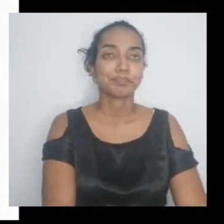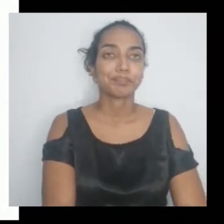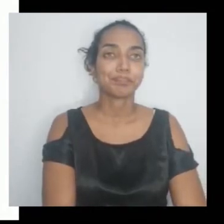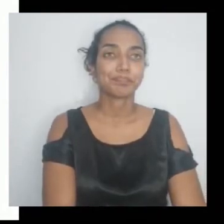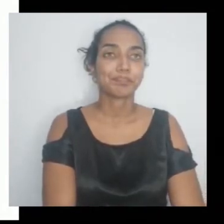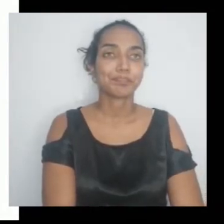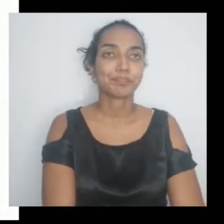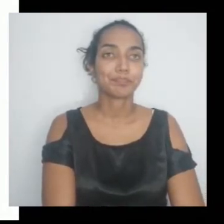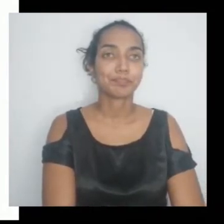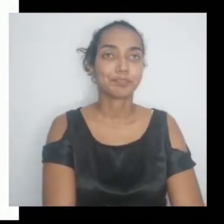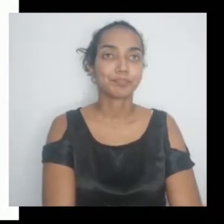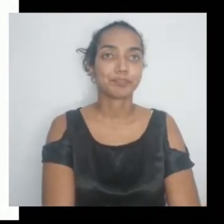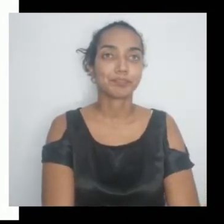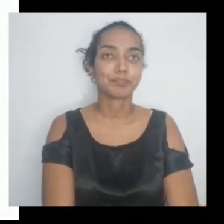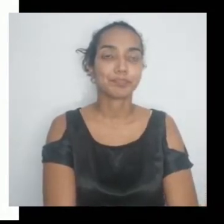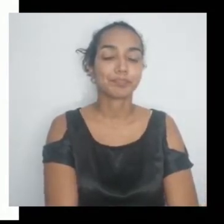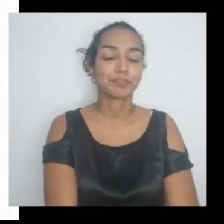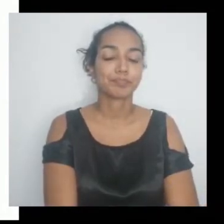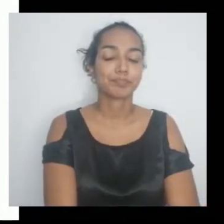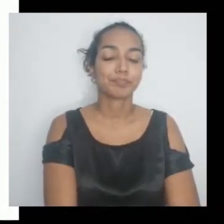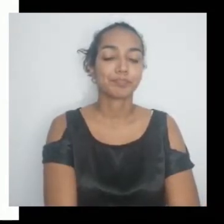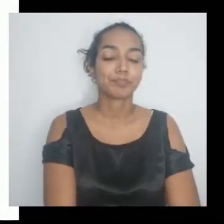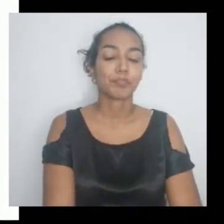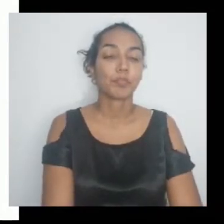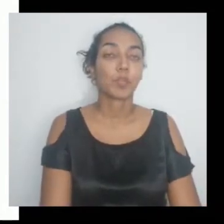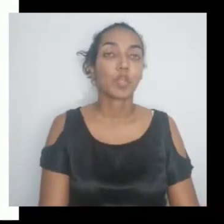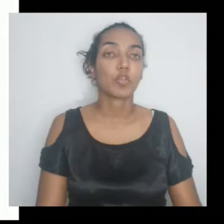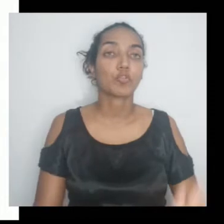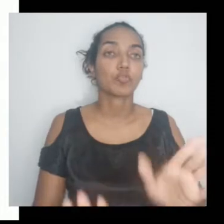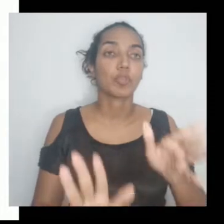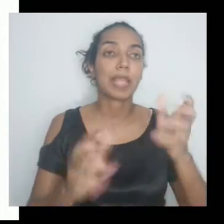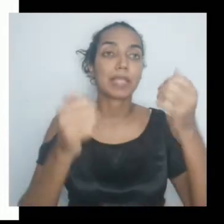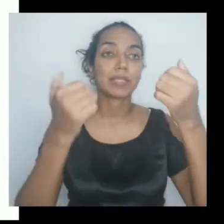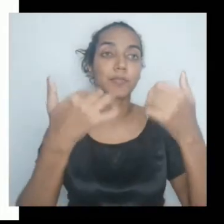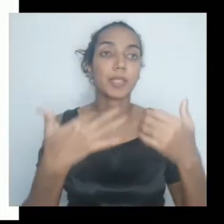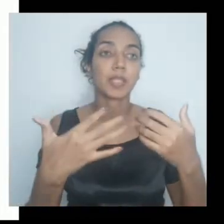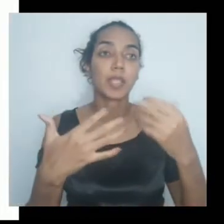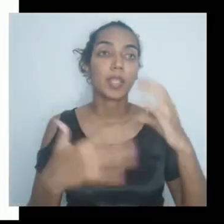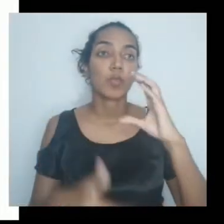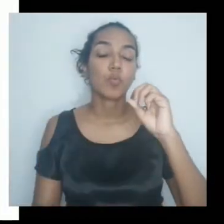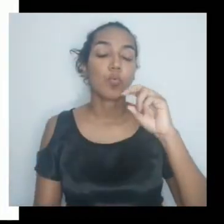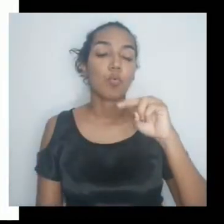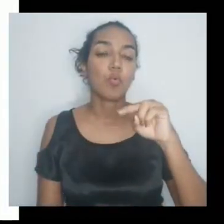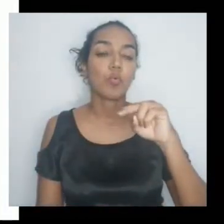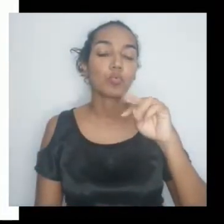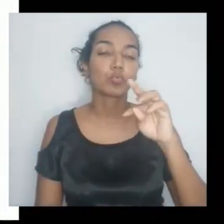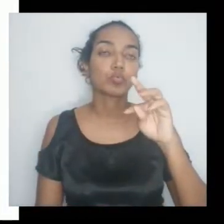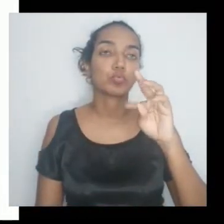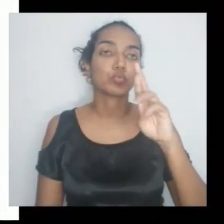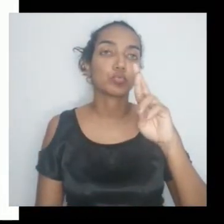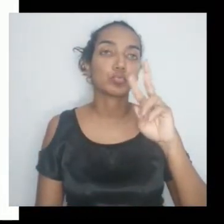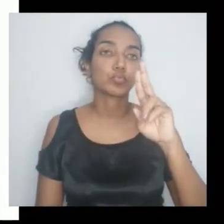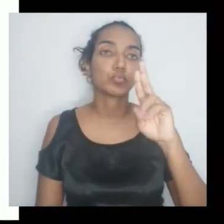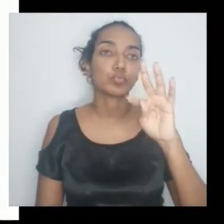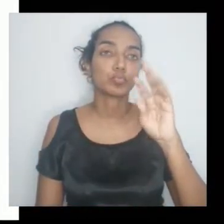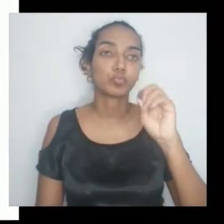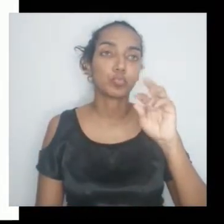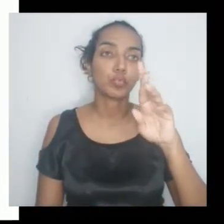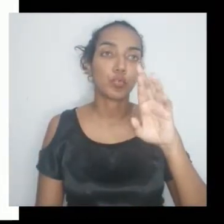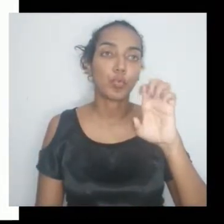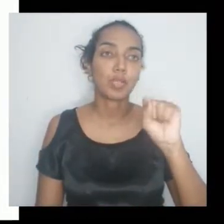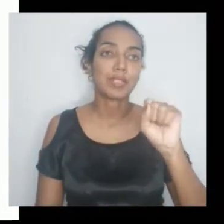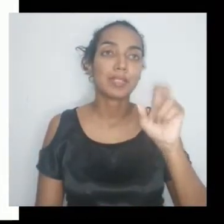eu acabei falando já sobre os construtores e o uso da palavra super, e vamos detalhar um pouco mais o uso